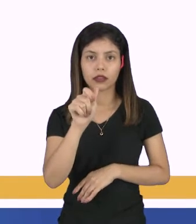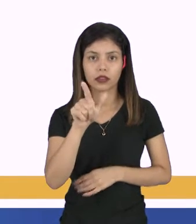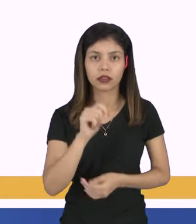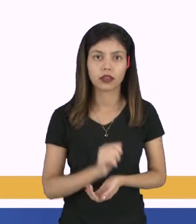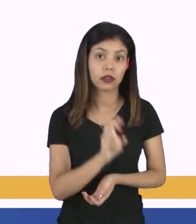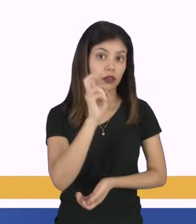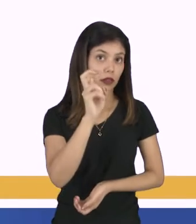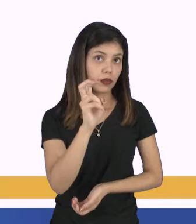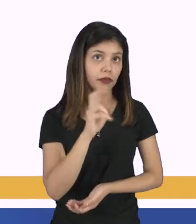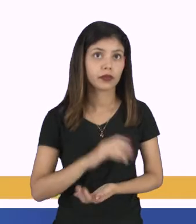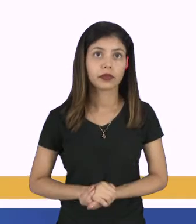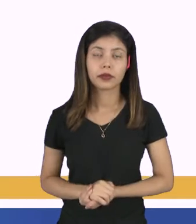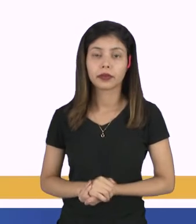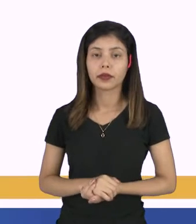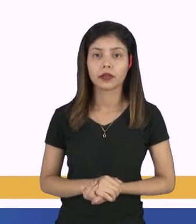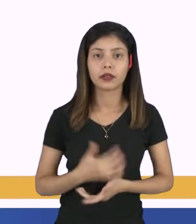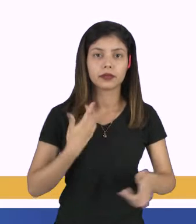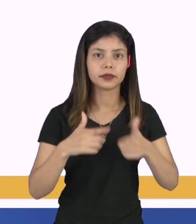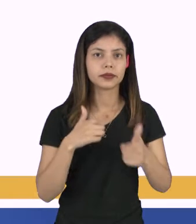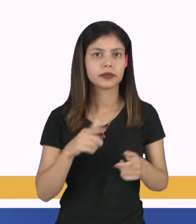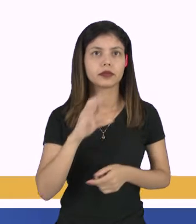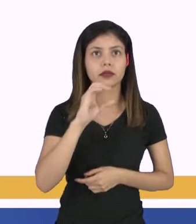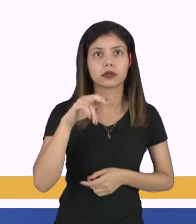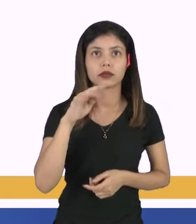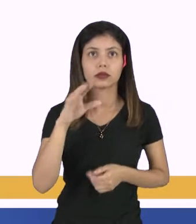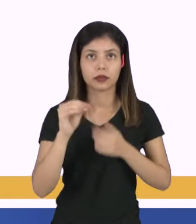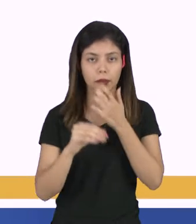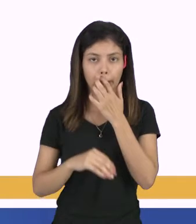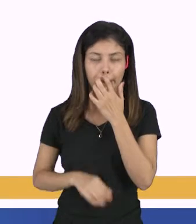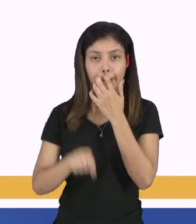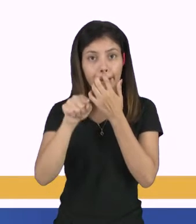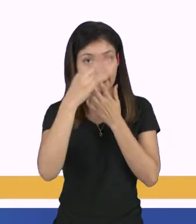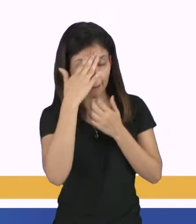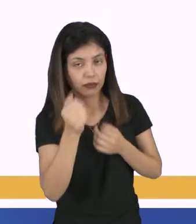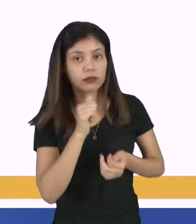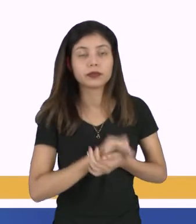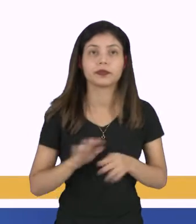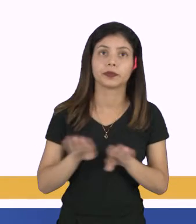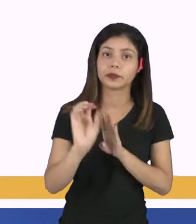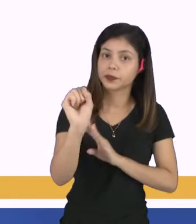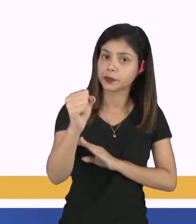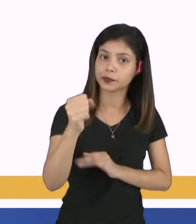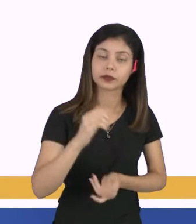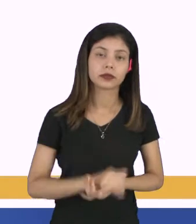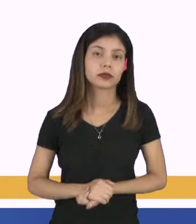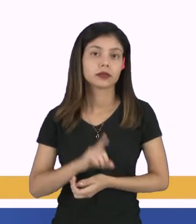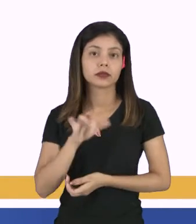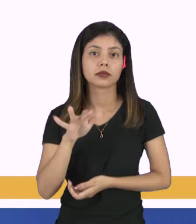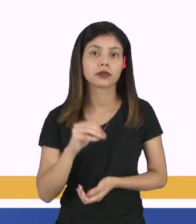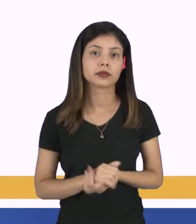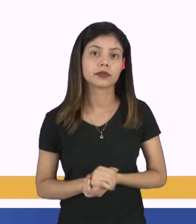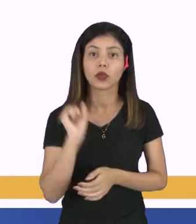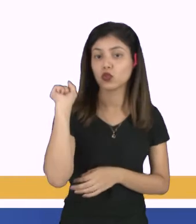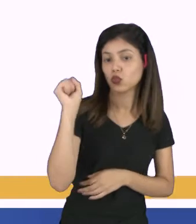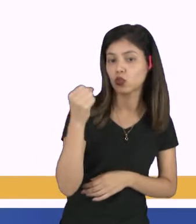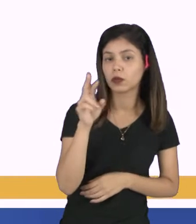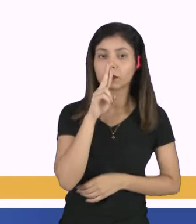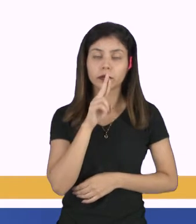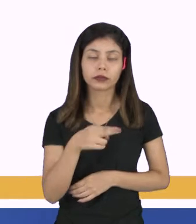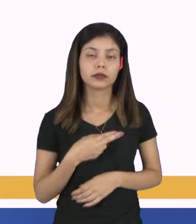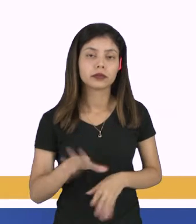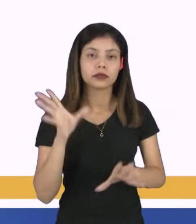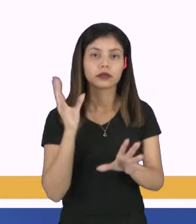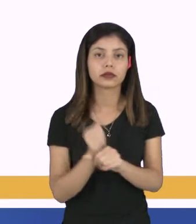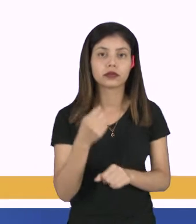Partiam 5 diagonais. E a gente estava trabalhando com um octógono. E você sabe que o octógono tem 8 lados, né? E 8 é o resultado